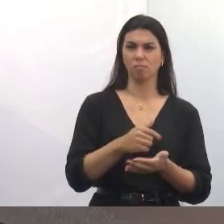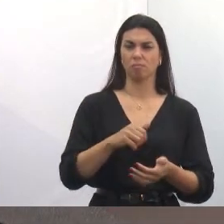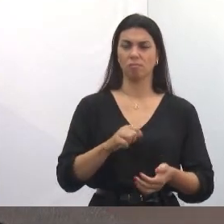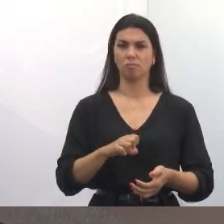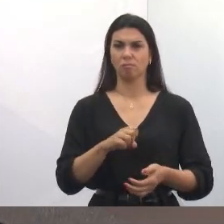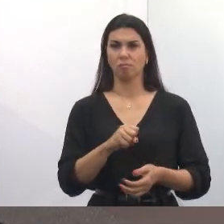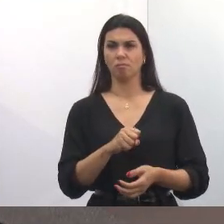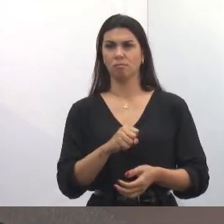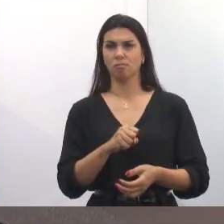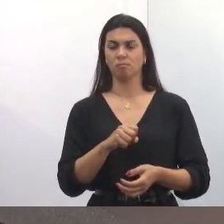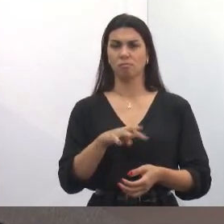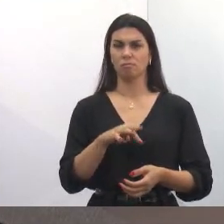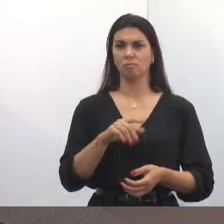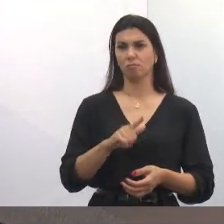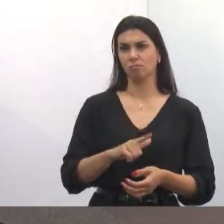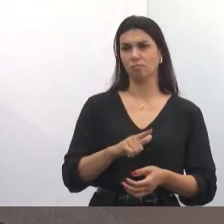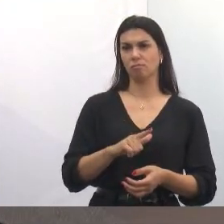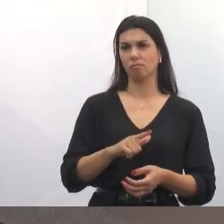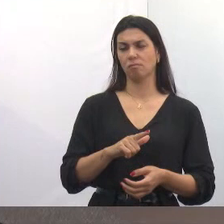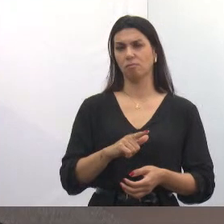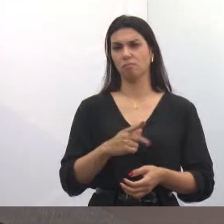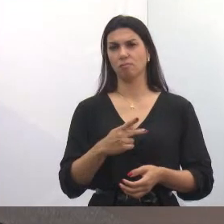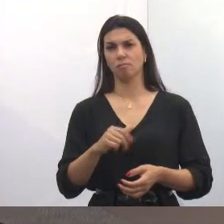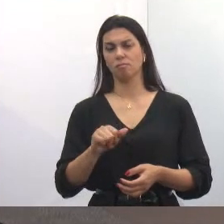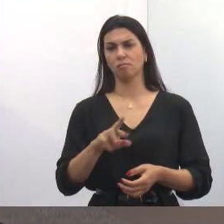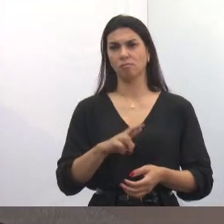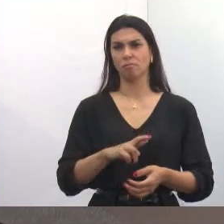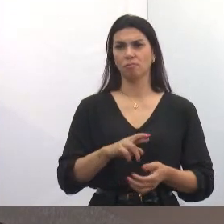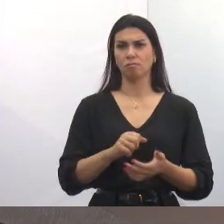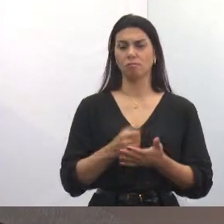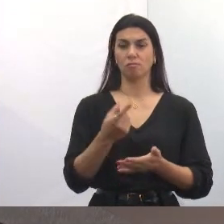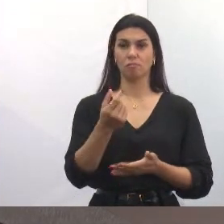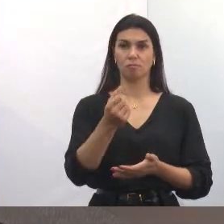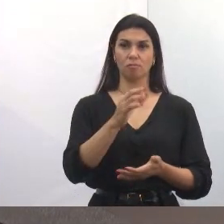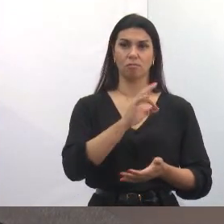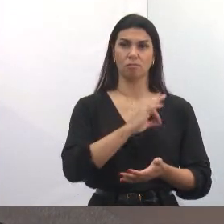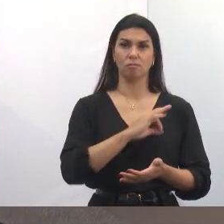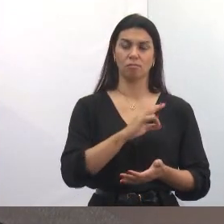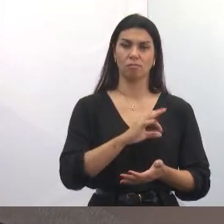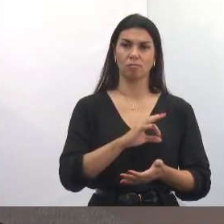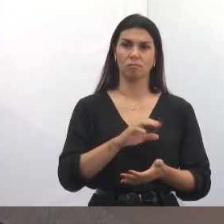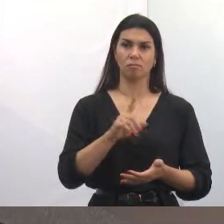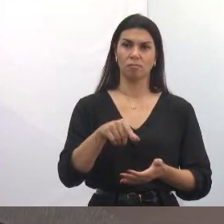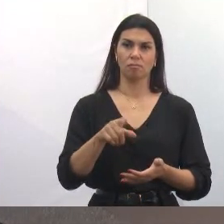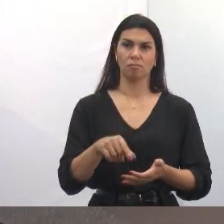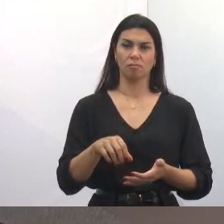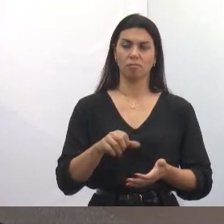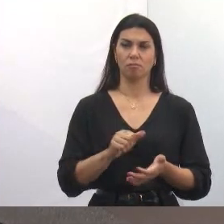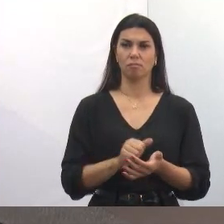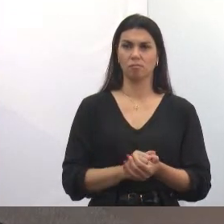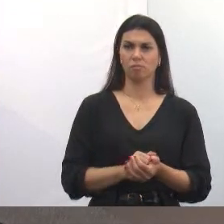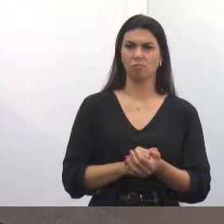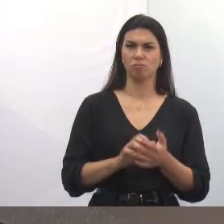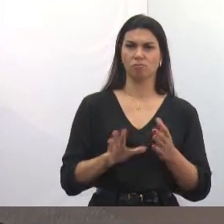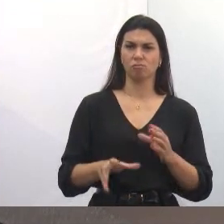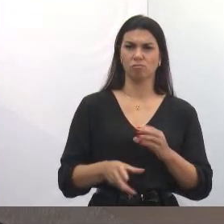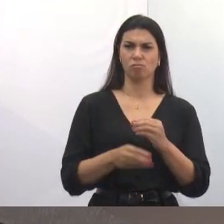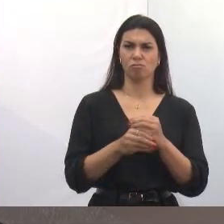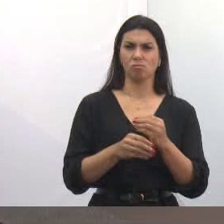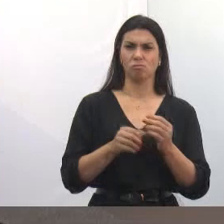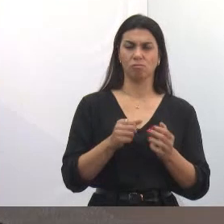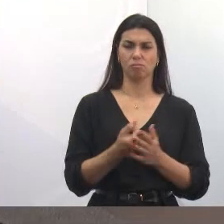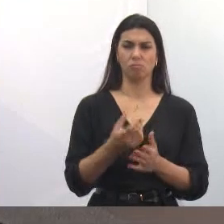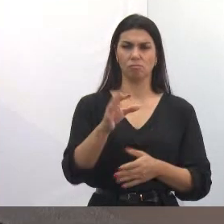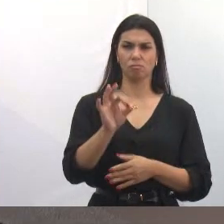a Prefeitura Municipal de Jacareí? Resposta, o valor é a receita apurada do saldo de aplicação do percentual